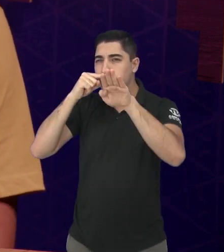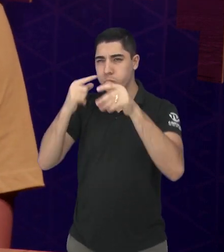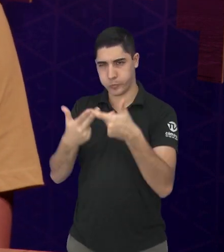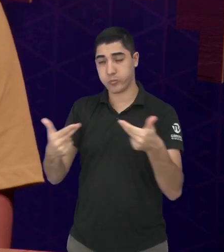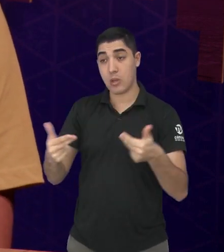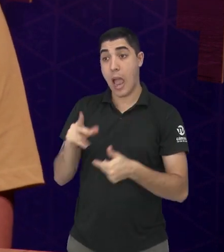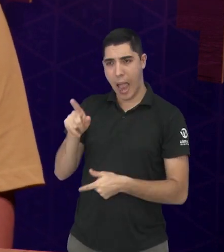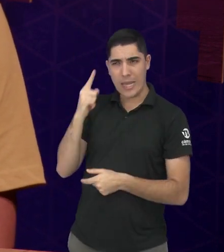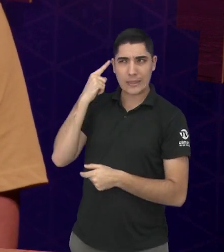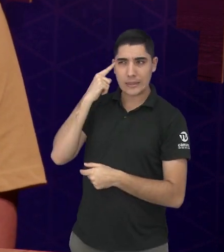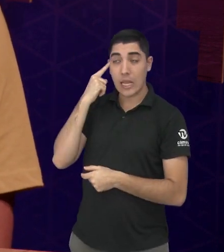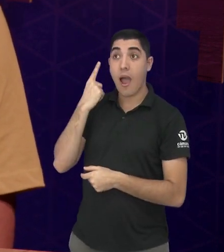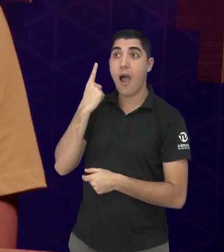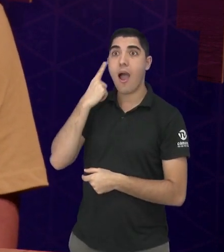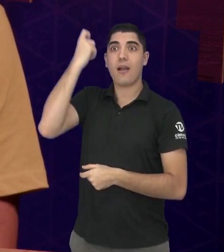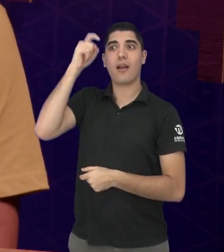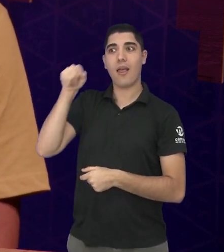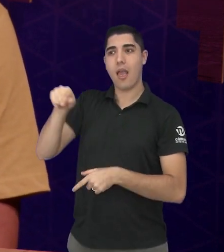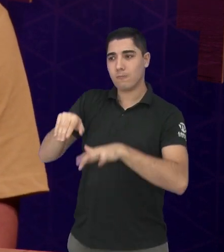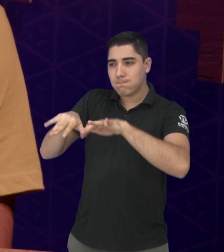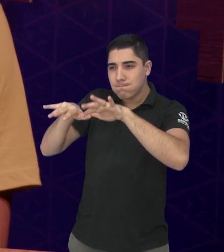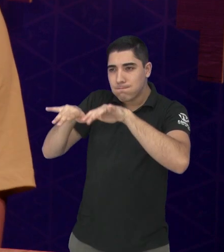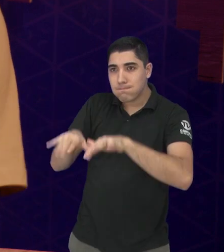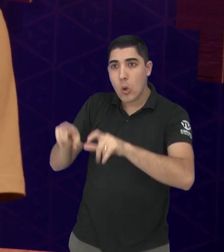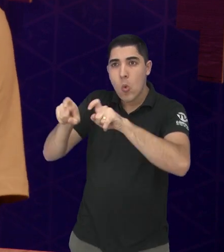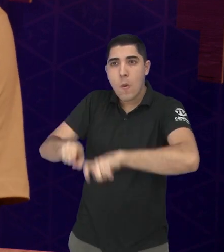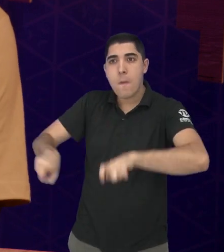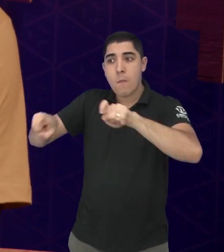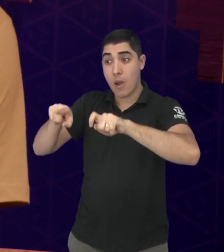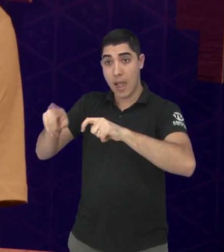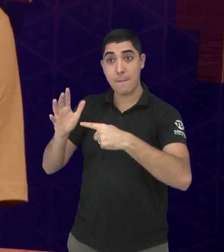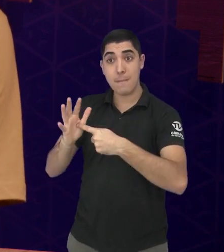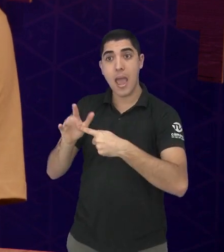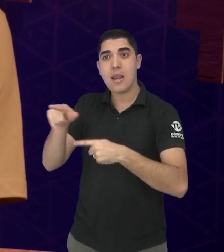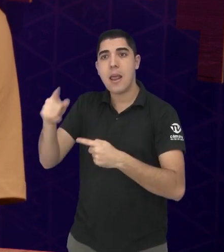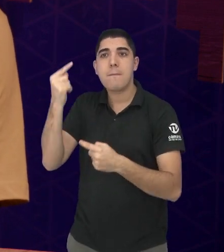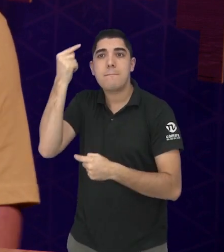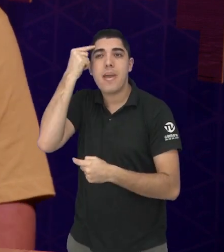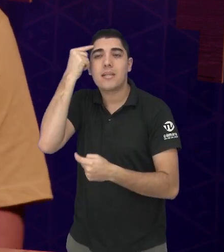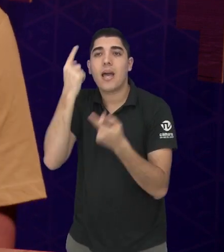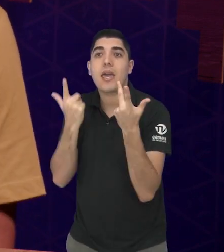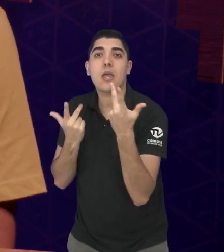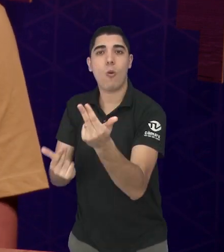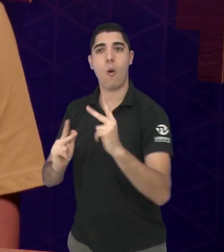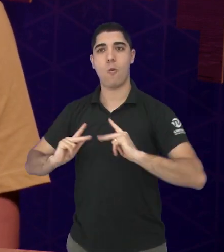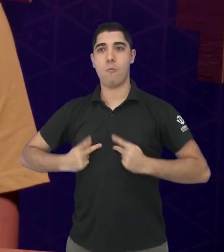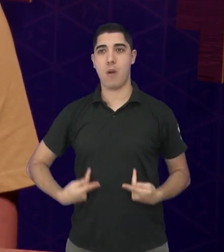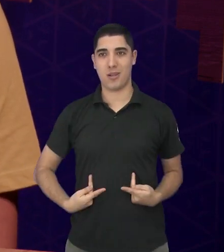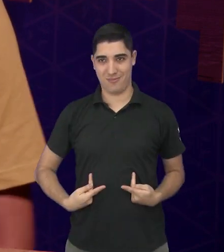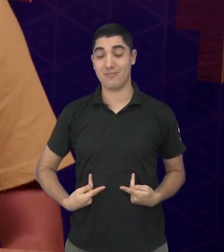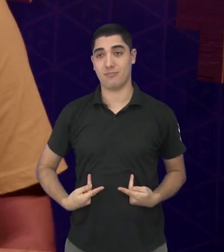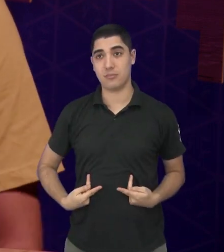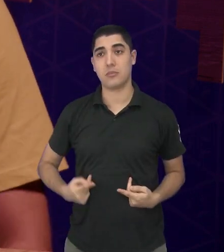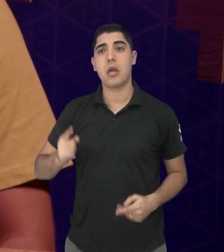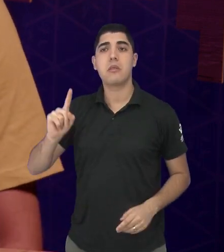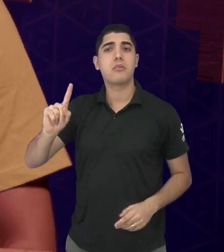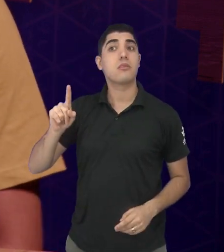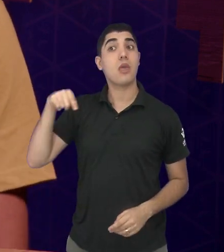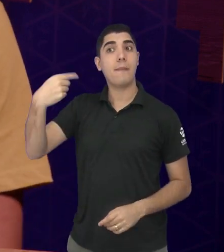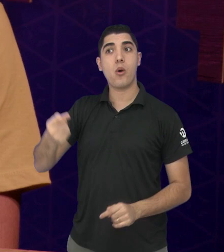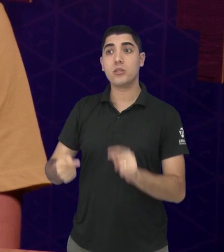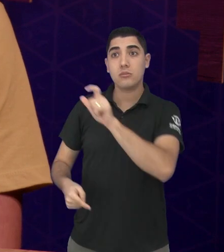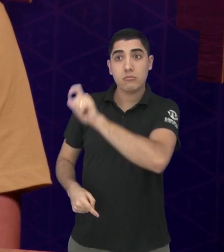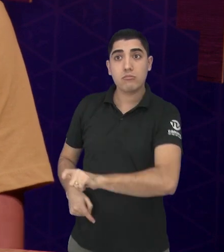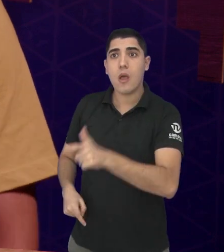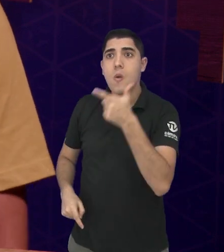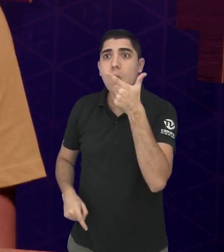aí, que pensasse entendesse como o ser humano pensa, né? E em certo nível